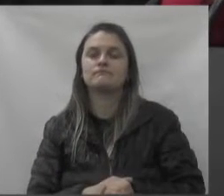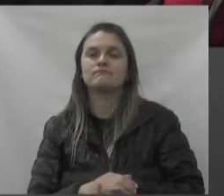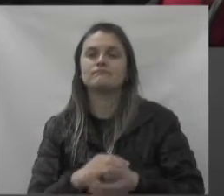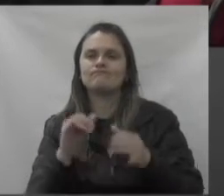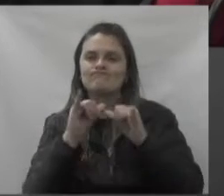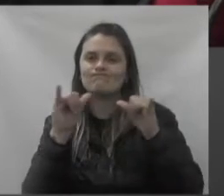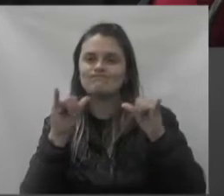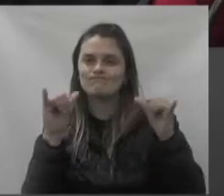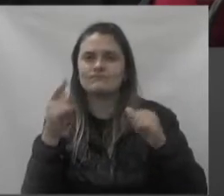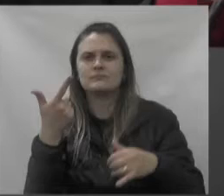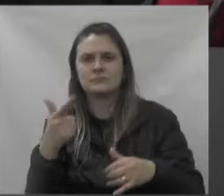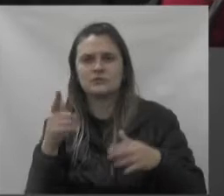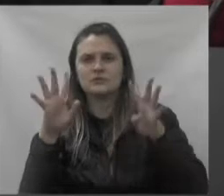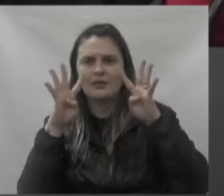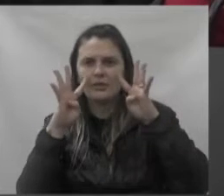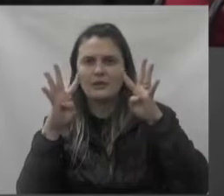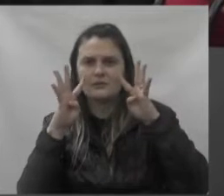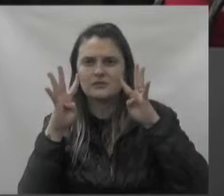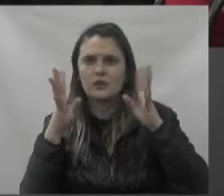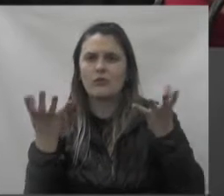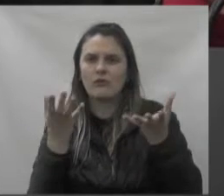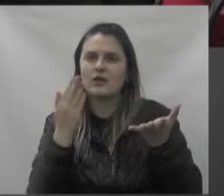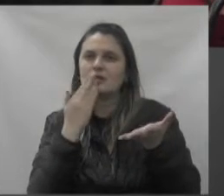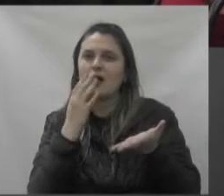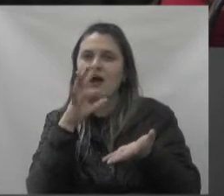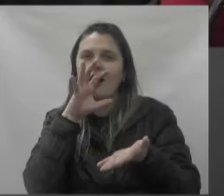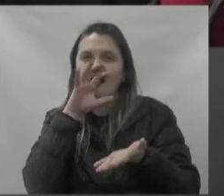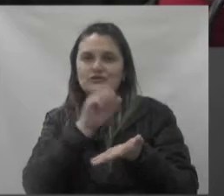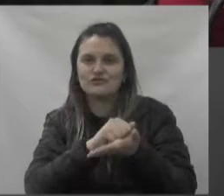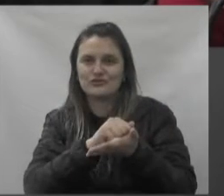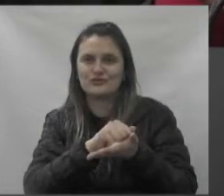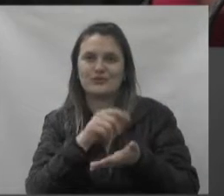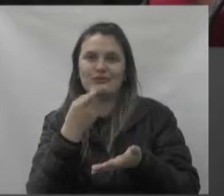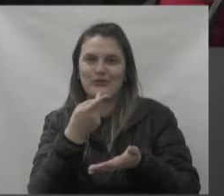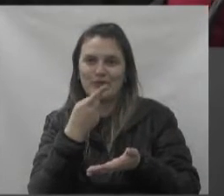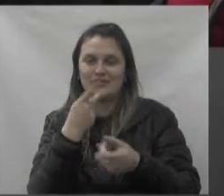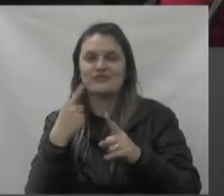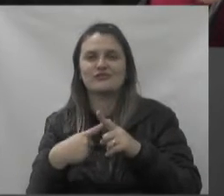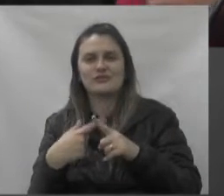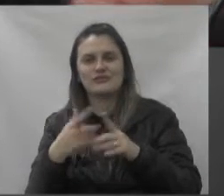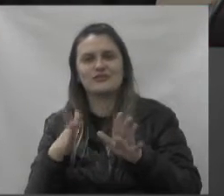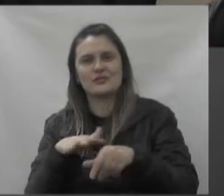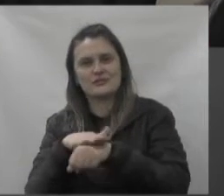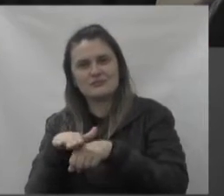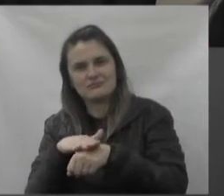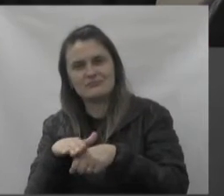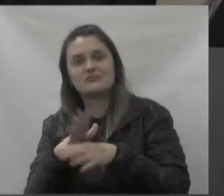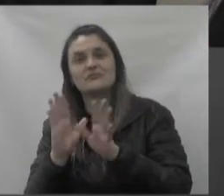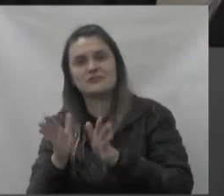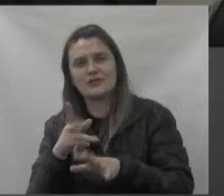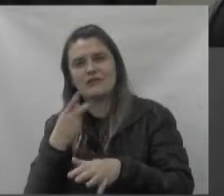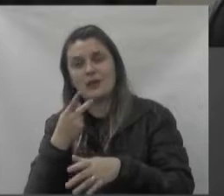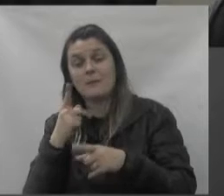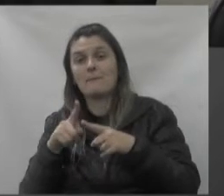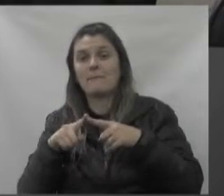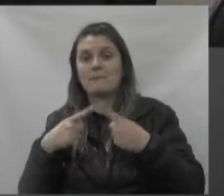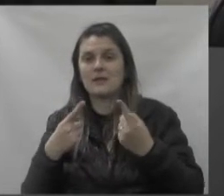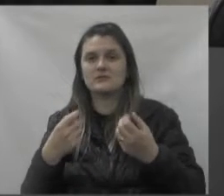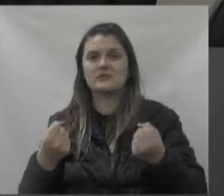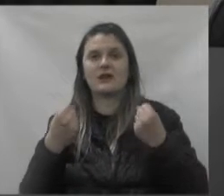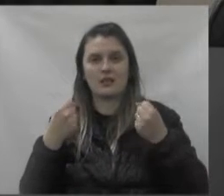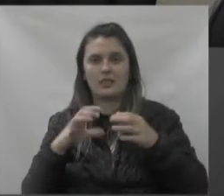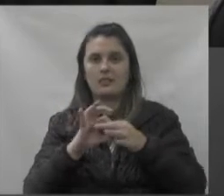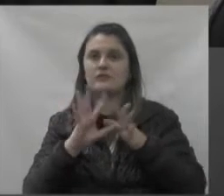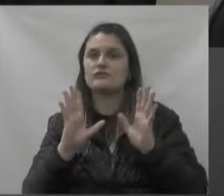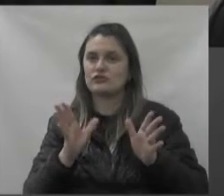deixar novamente esses dias, já sei que já passou aqui na Câmara, já foi conversado, já foi falado, mas as academias estão